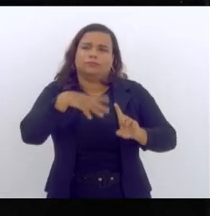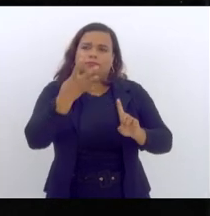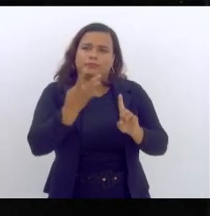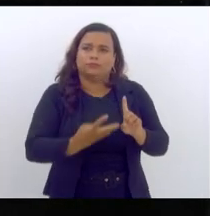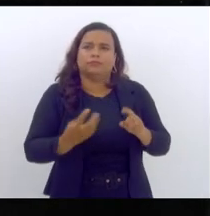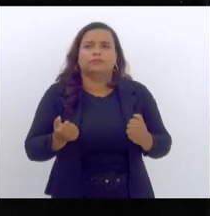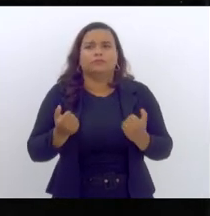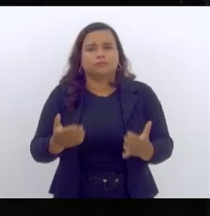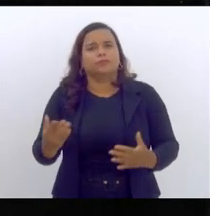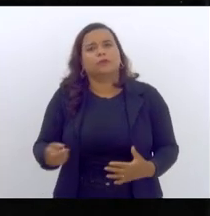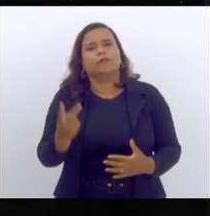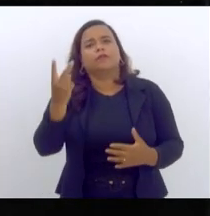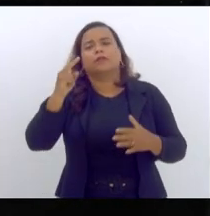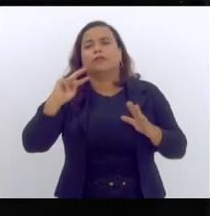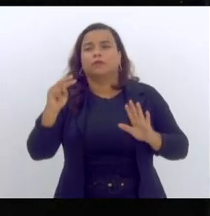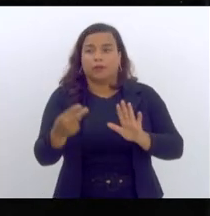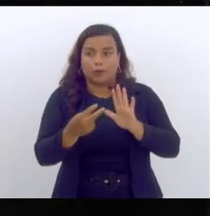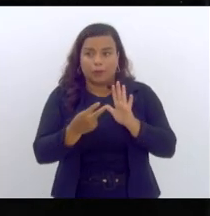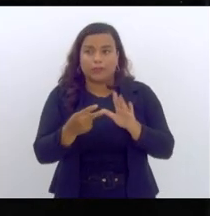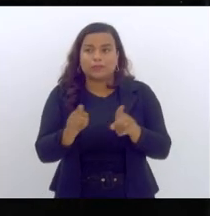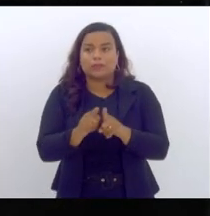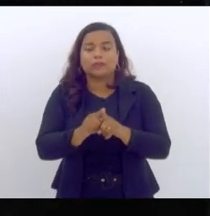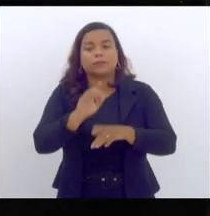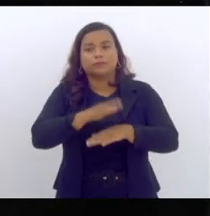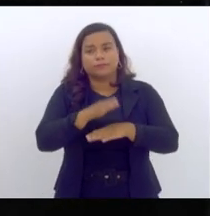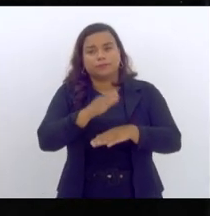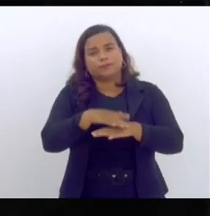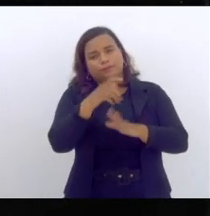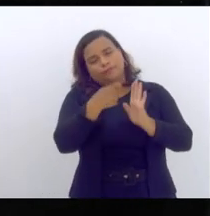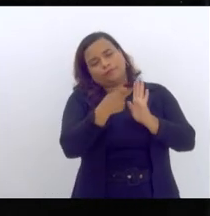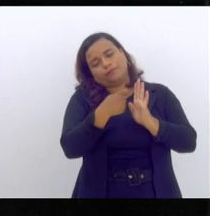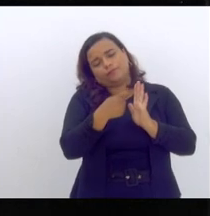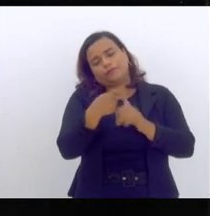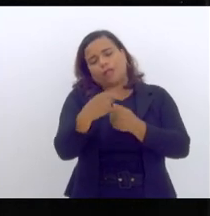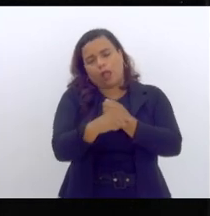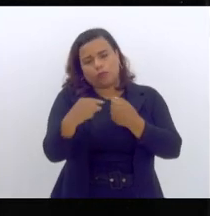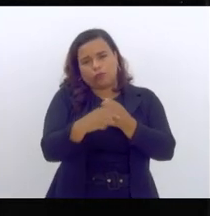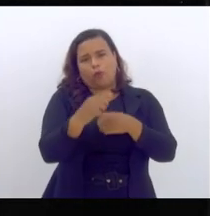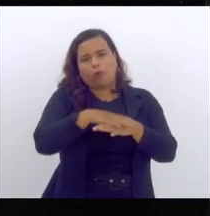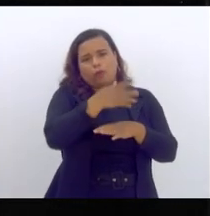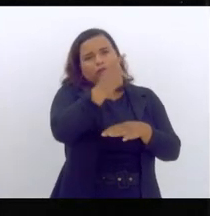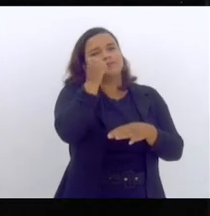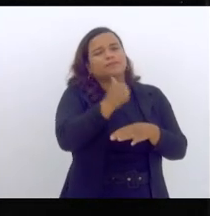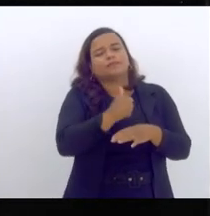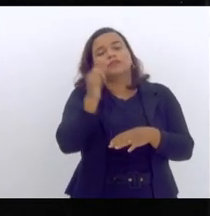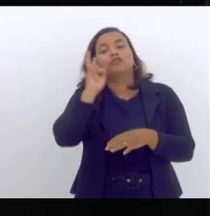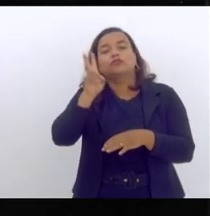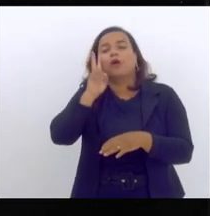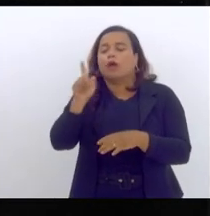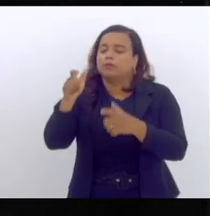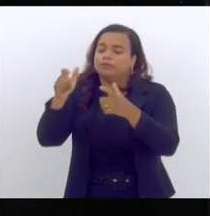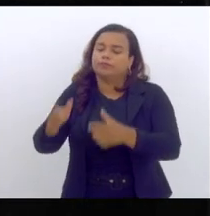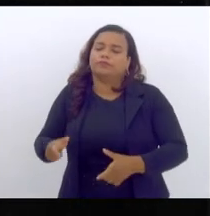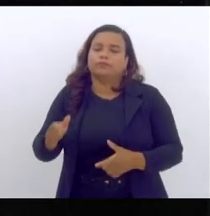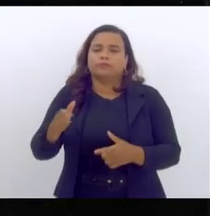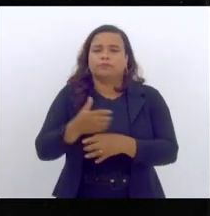se valorizar e reconhecer a contribuição a contribuição da autora para a história de São João da Barra